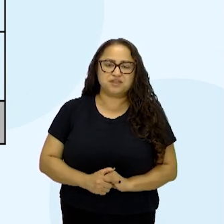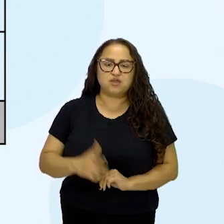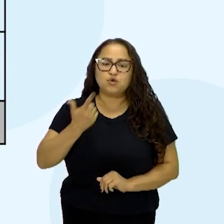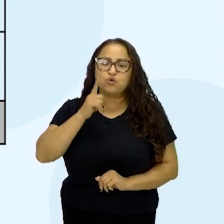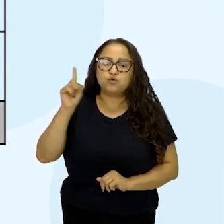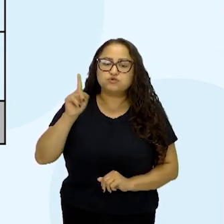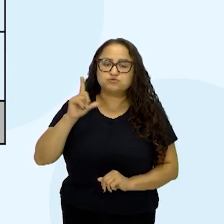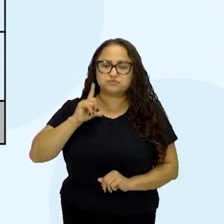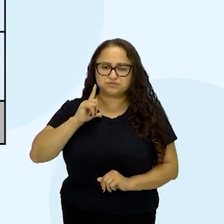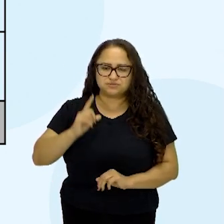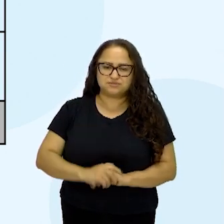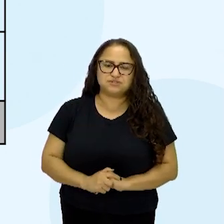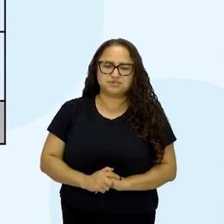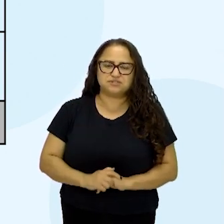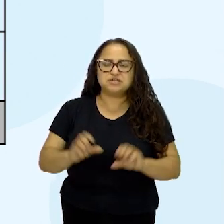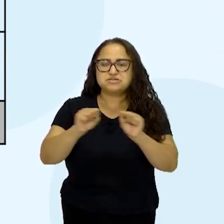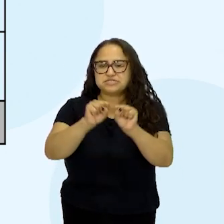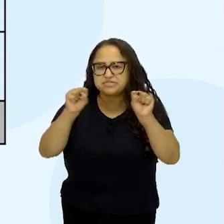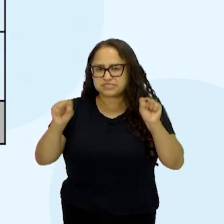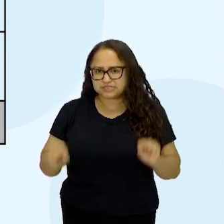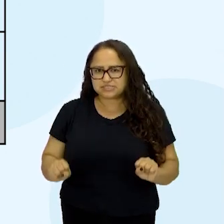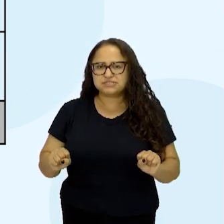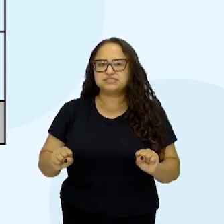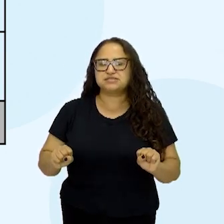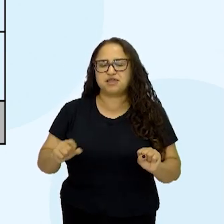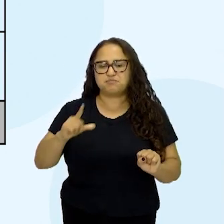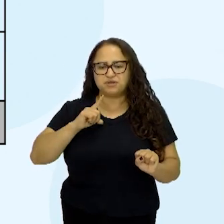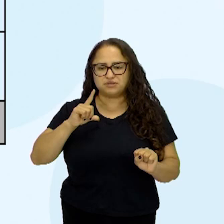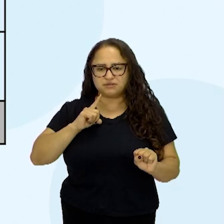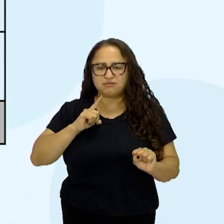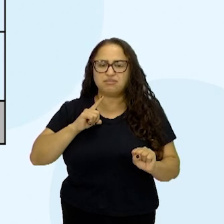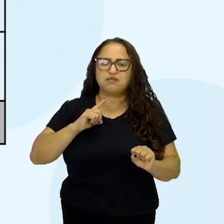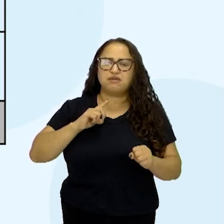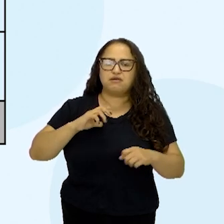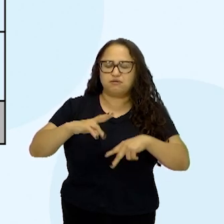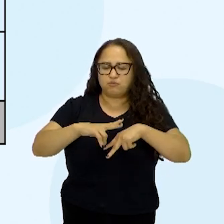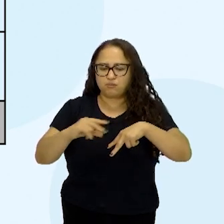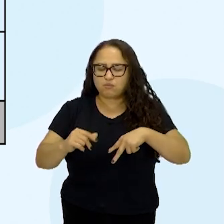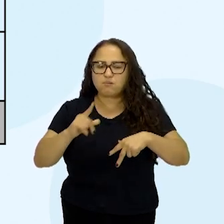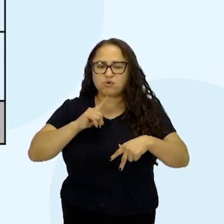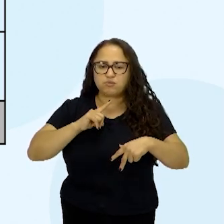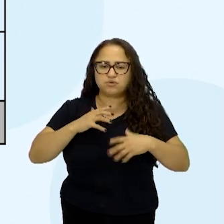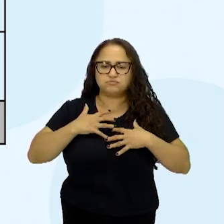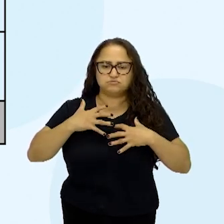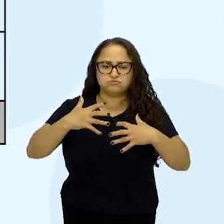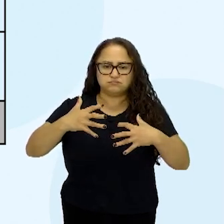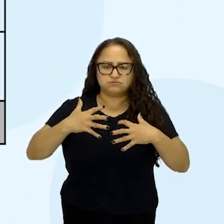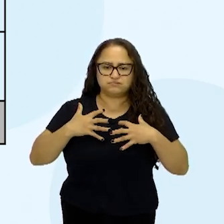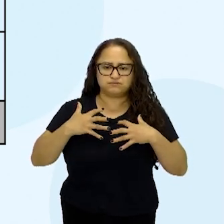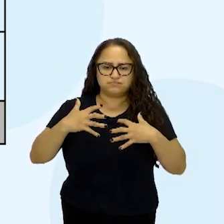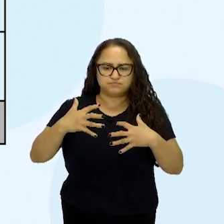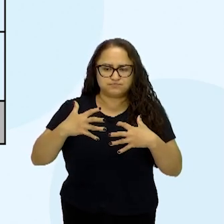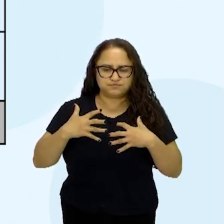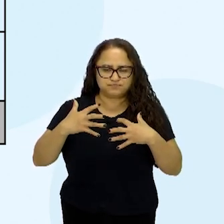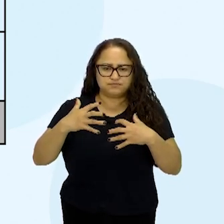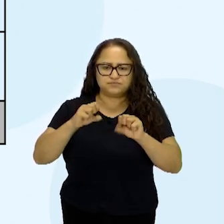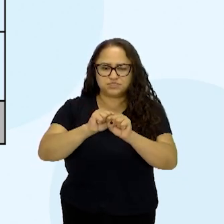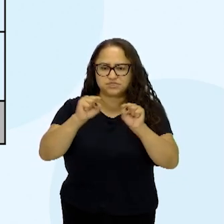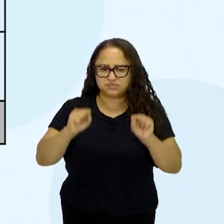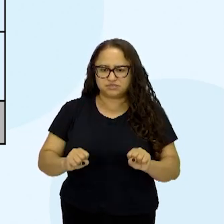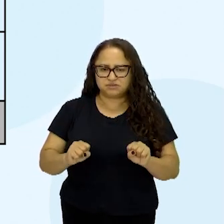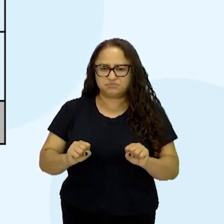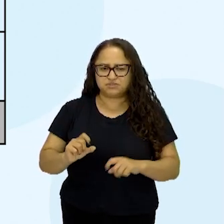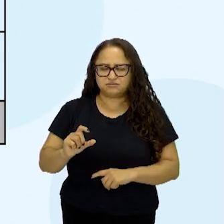gente tem lá, reproductive system, Reproductive system, respiratory system, respiratory system,